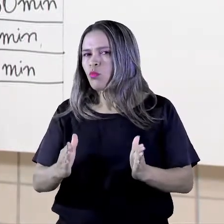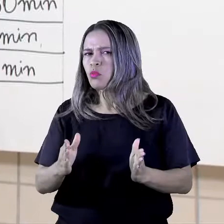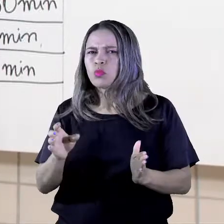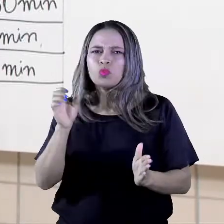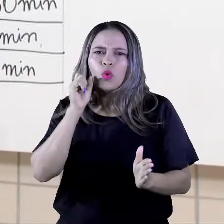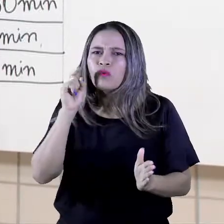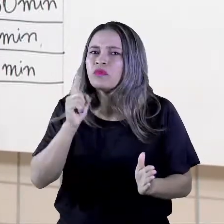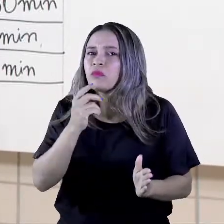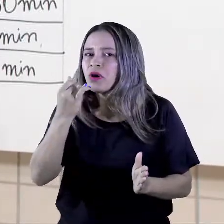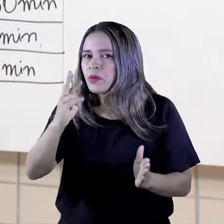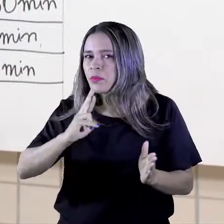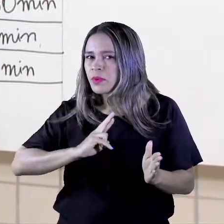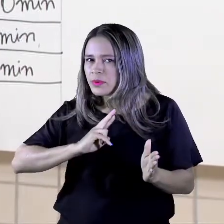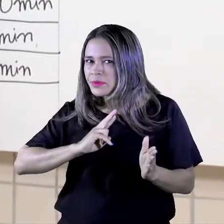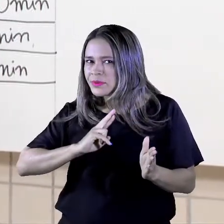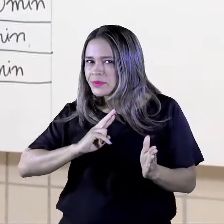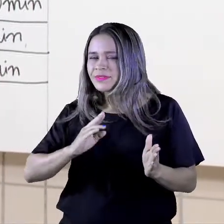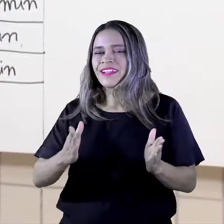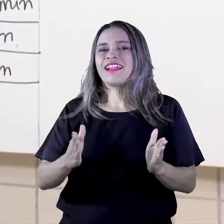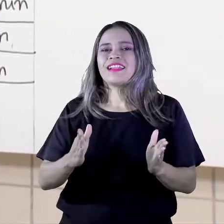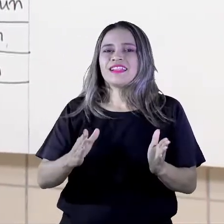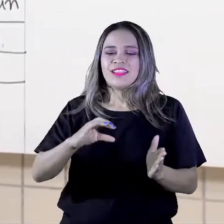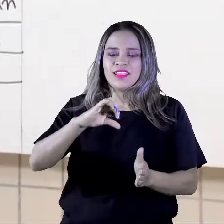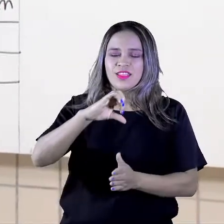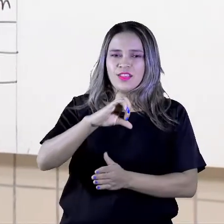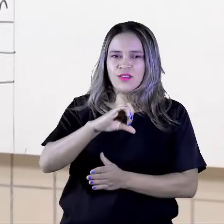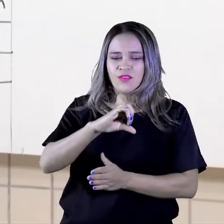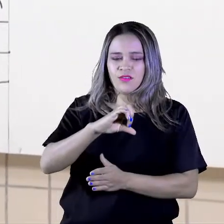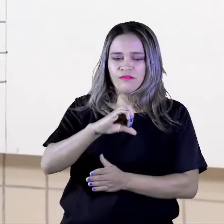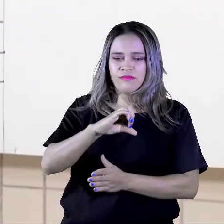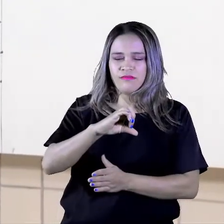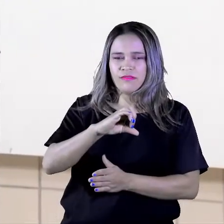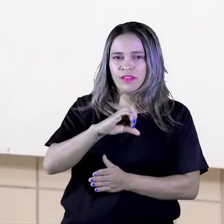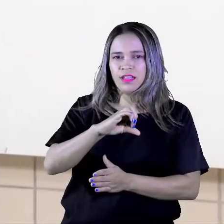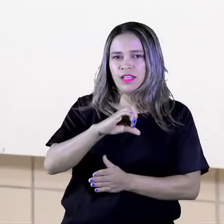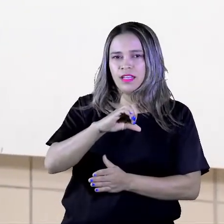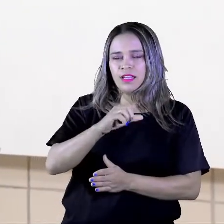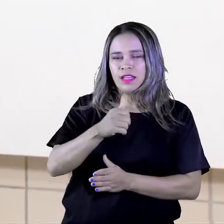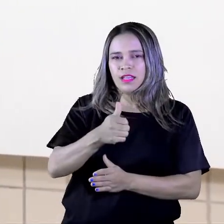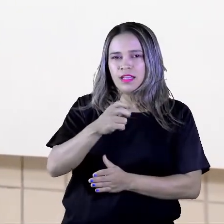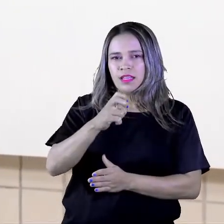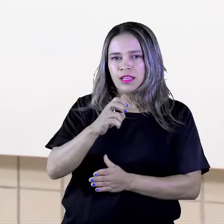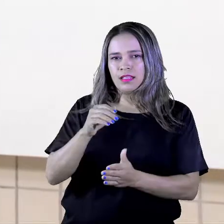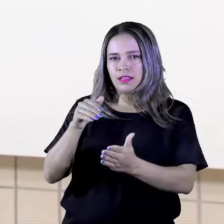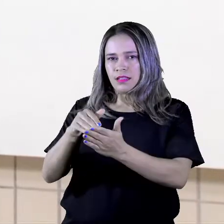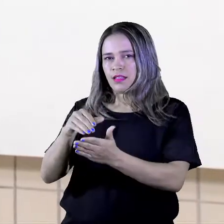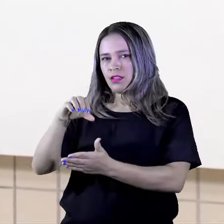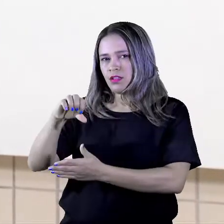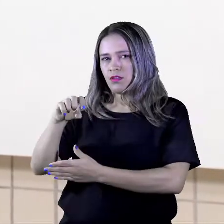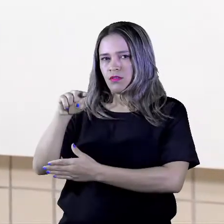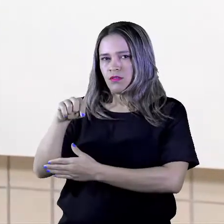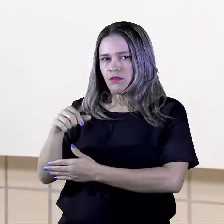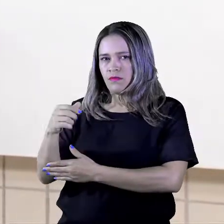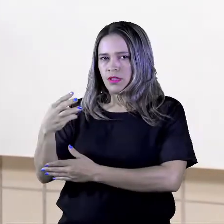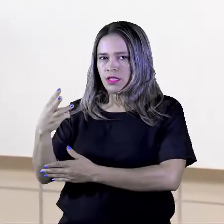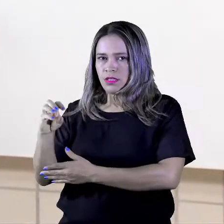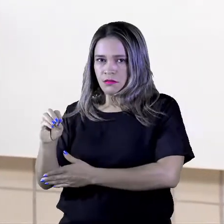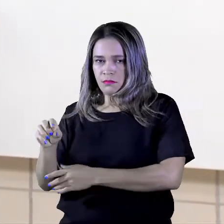ouvindo? 9 horas e 15 minutos até as 9 horas e 30 minutos, eu